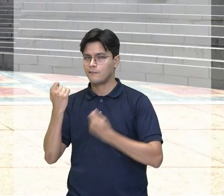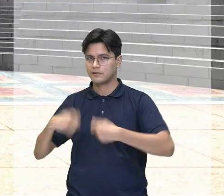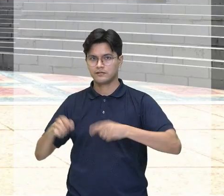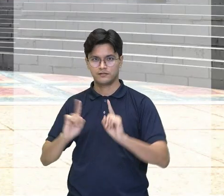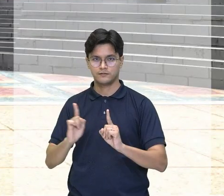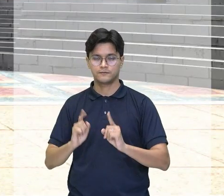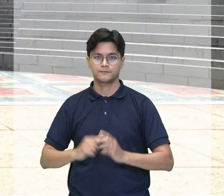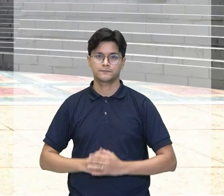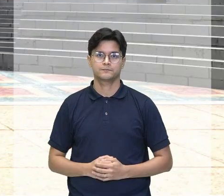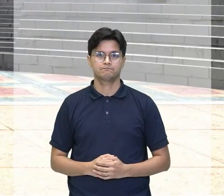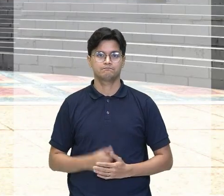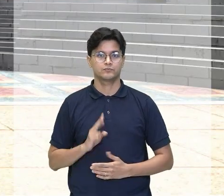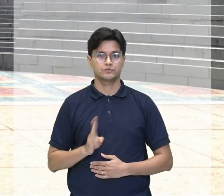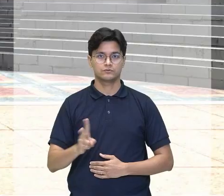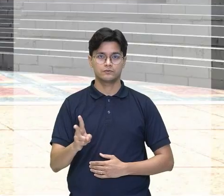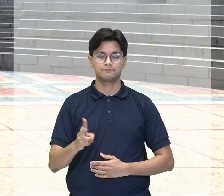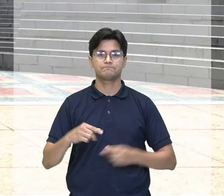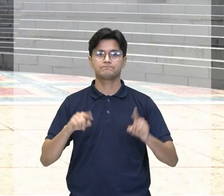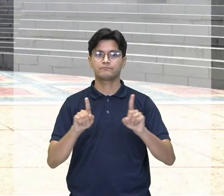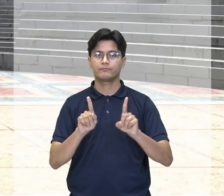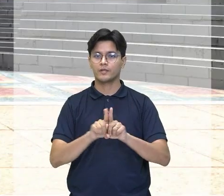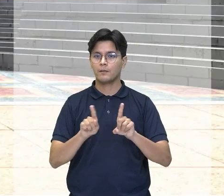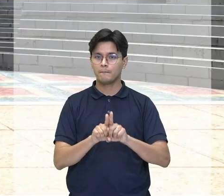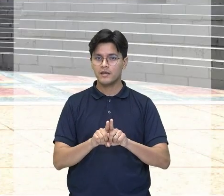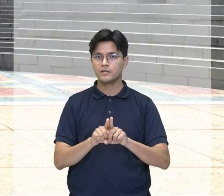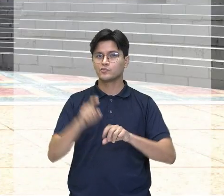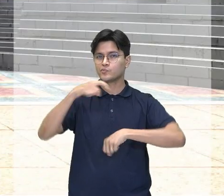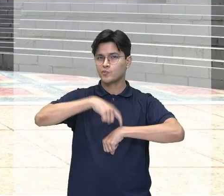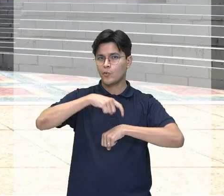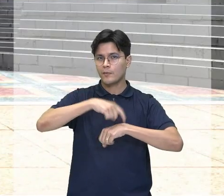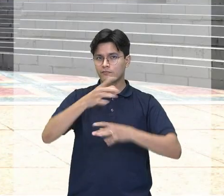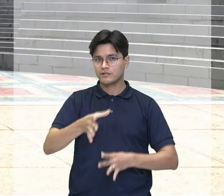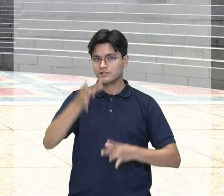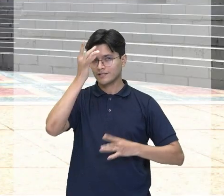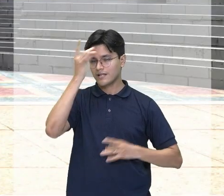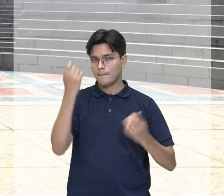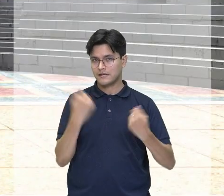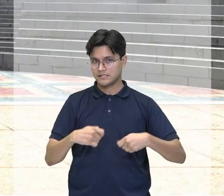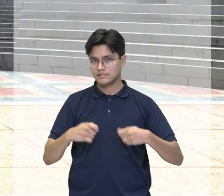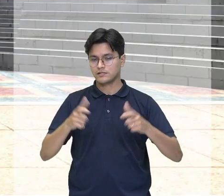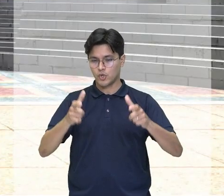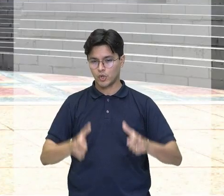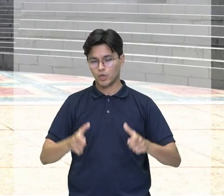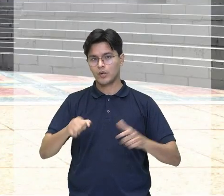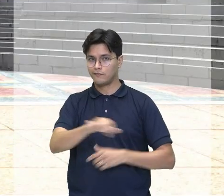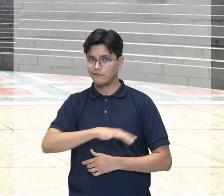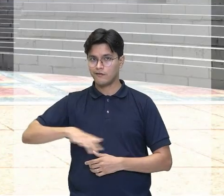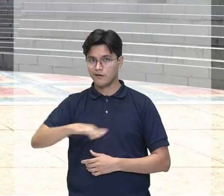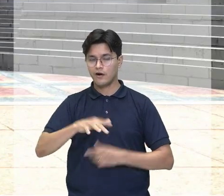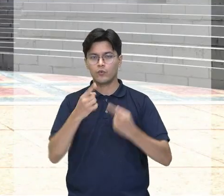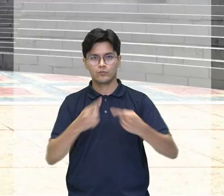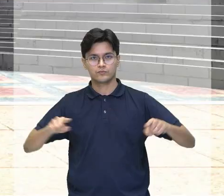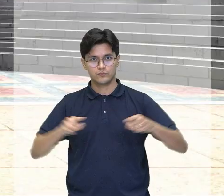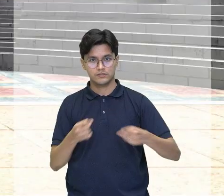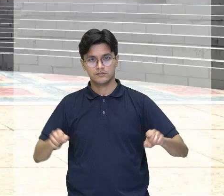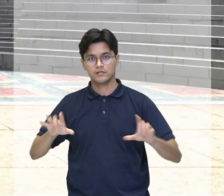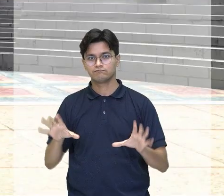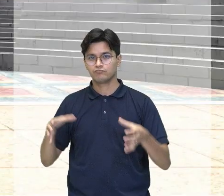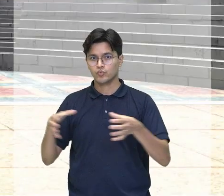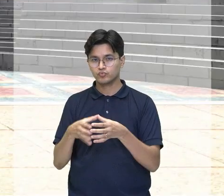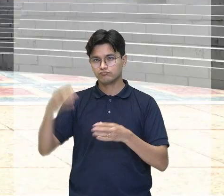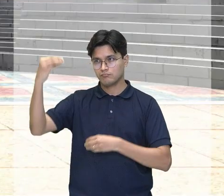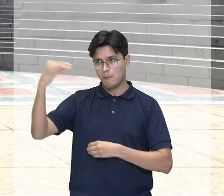continuar. Exige durante a encenação um cenário, uma música, né? Luz,